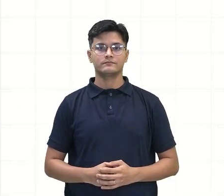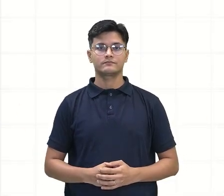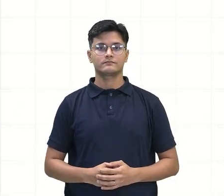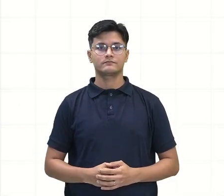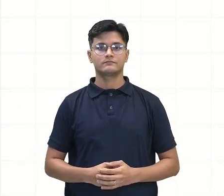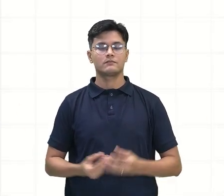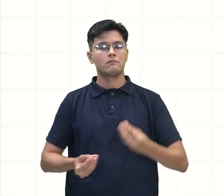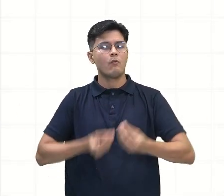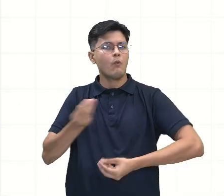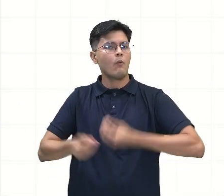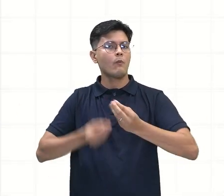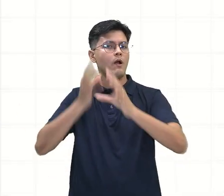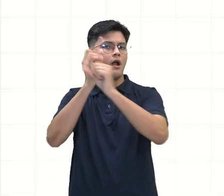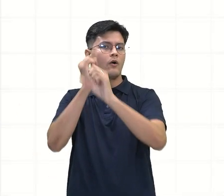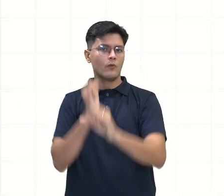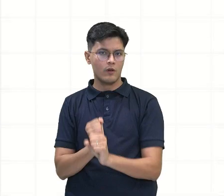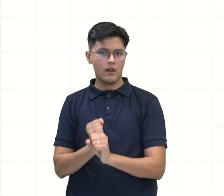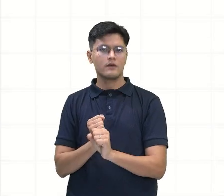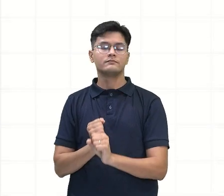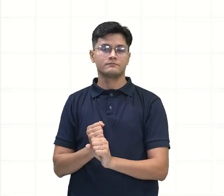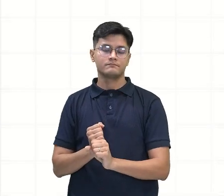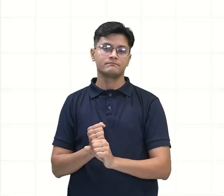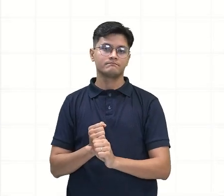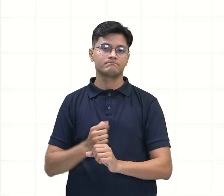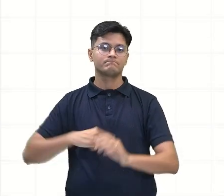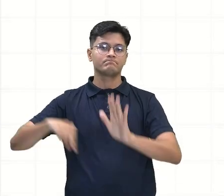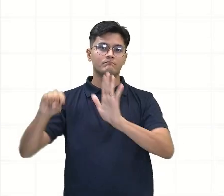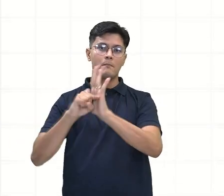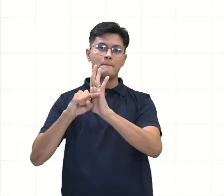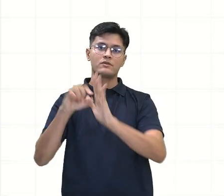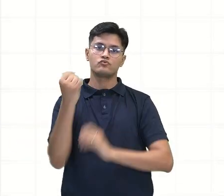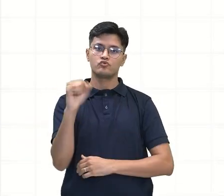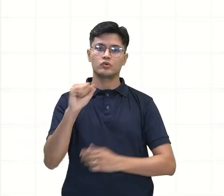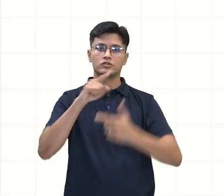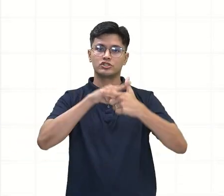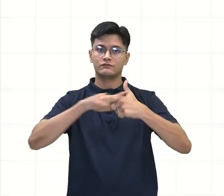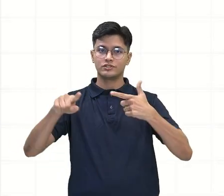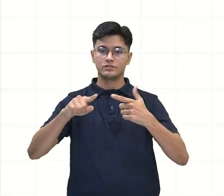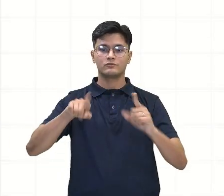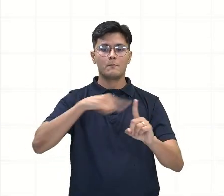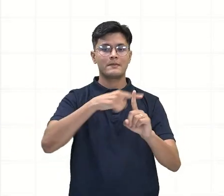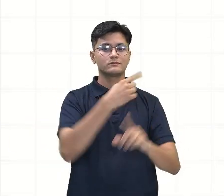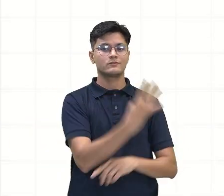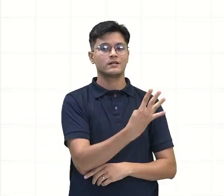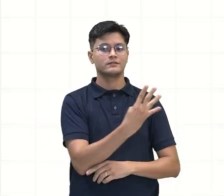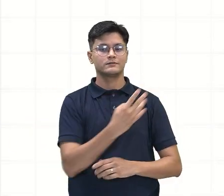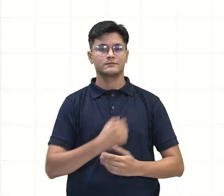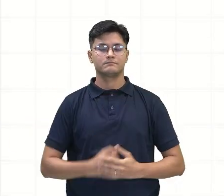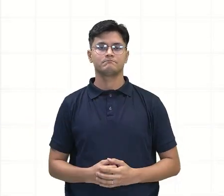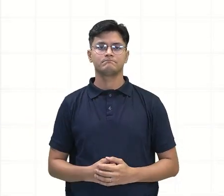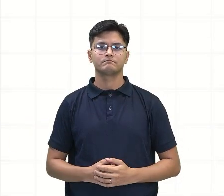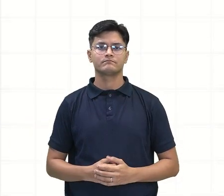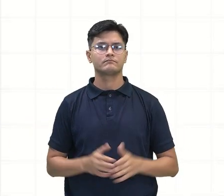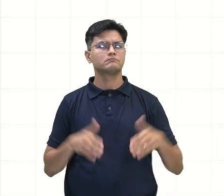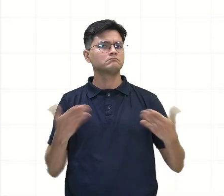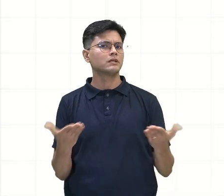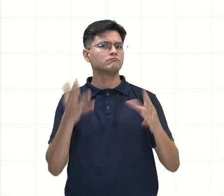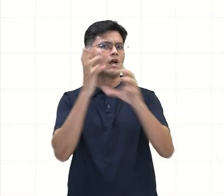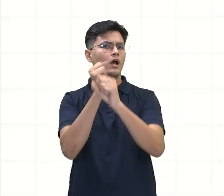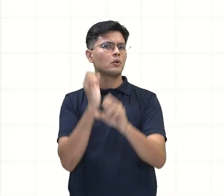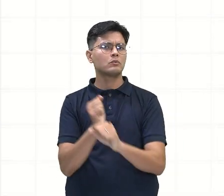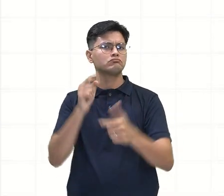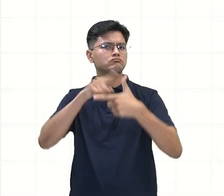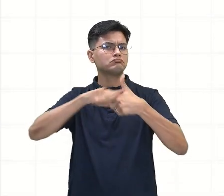nossos exemplos, certo? Menos 8 dividido por 4. E aí, professor, e a divisão?